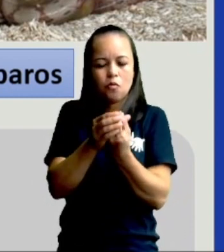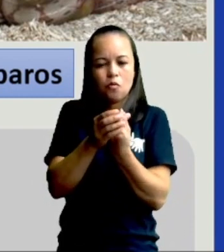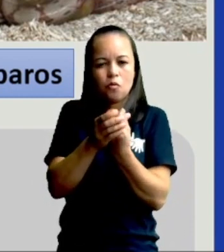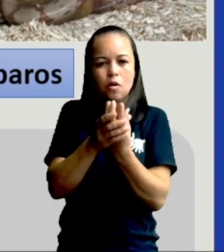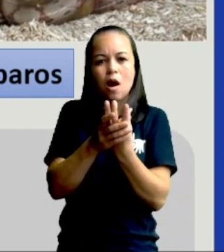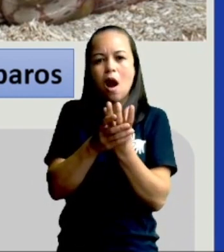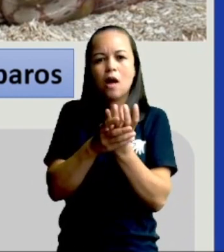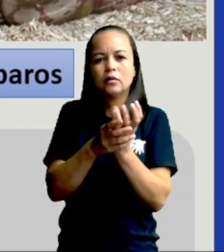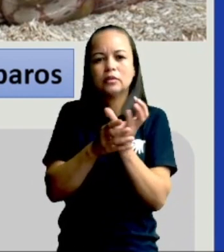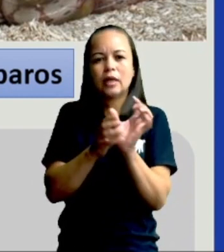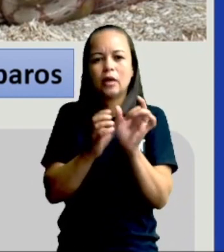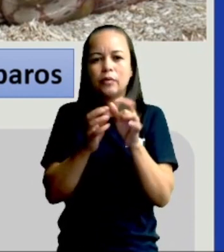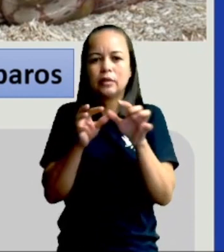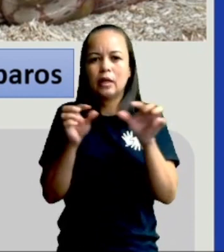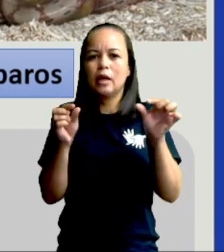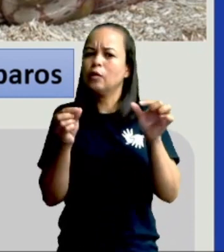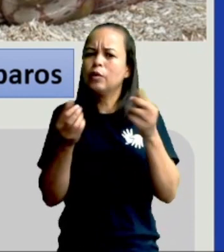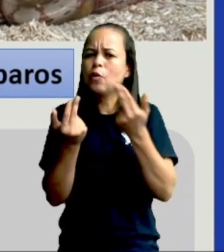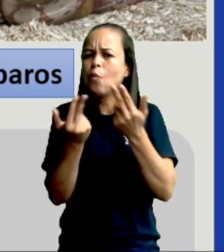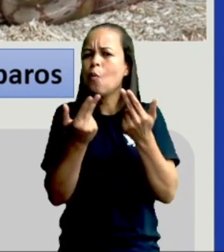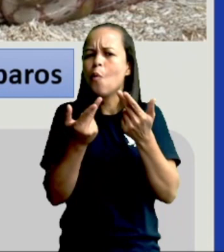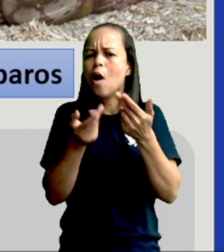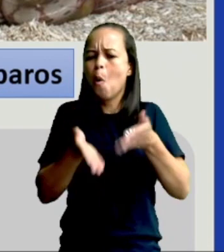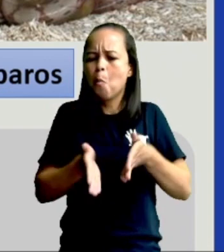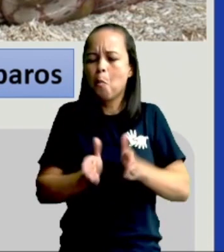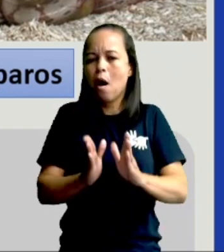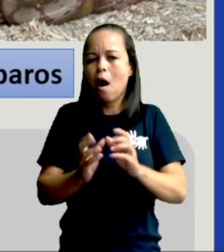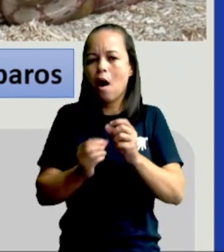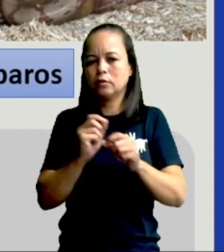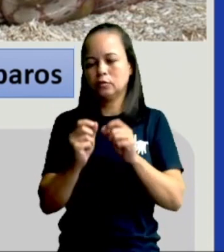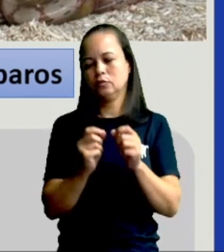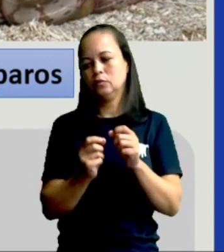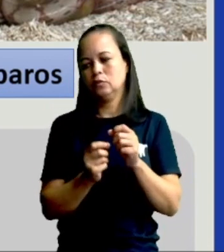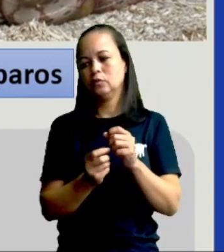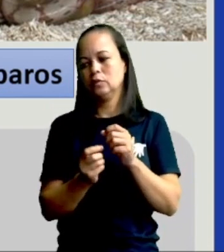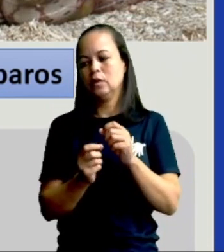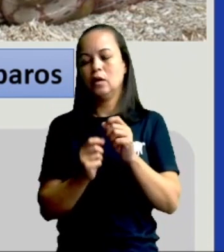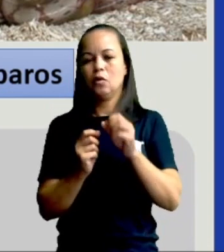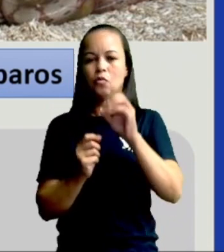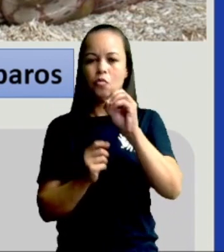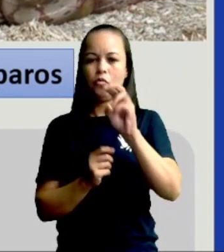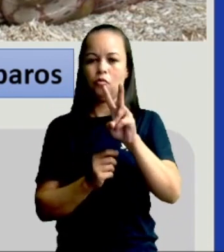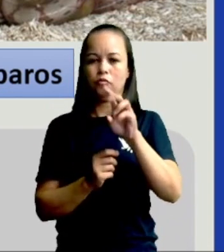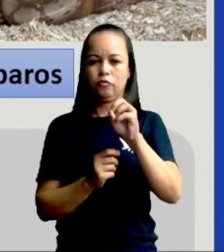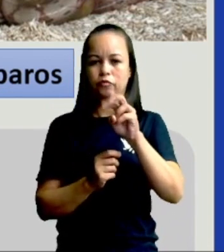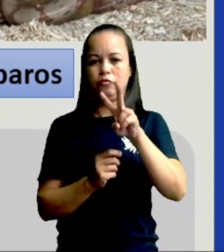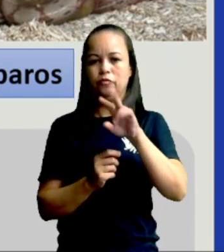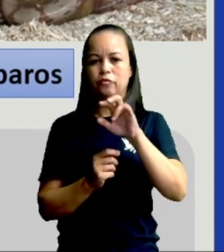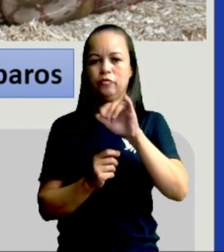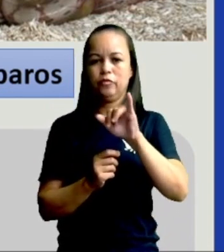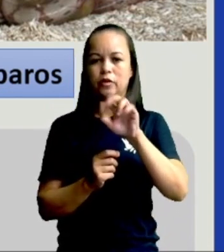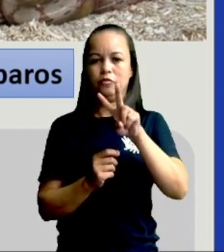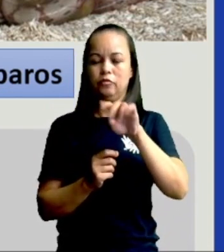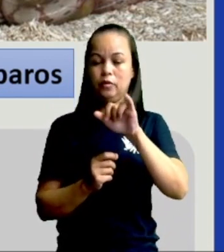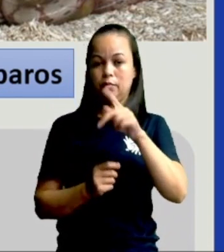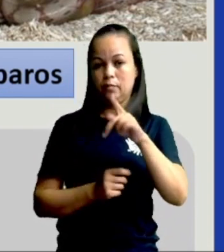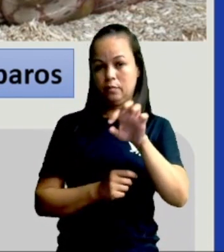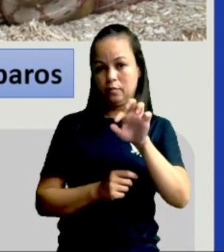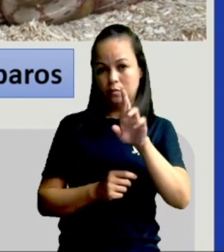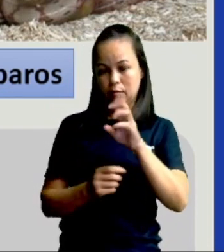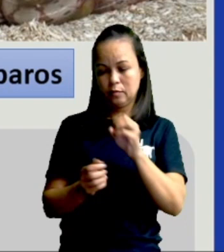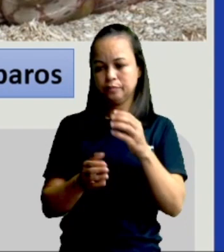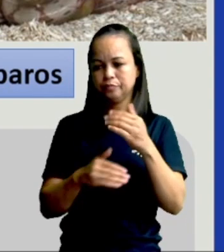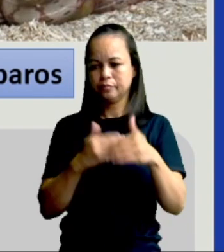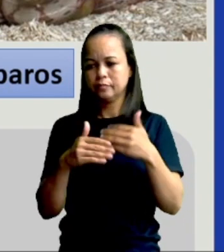o animal sai inteiro como em um parto, como um animal vivíparo. O ovo se desenvolve dentro da fêmea, não se desenvolve